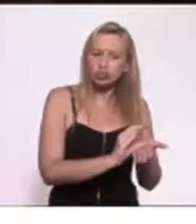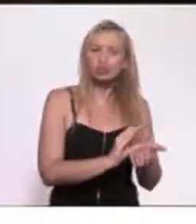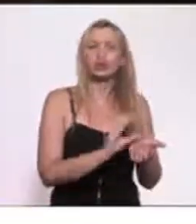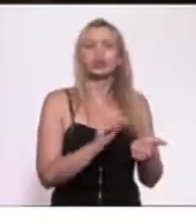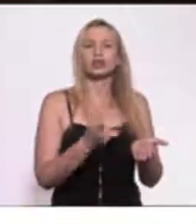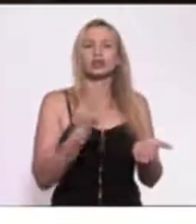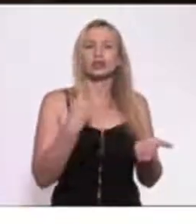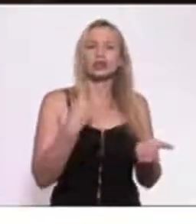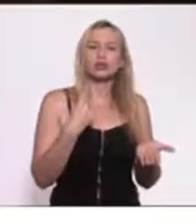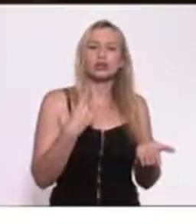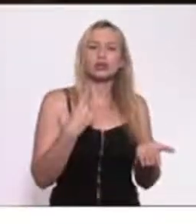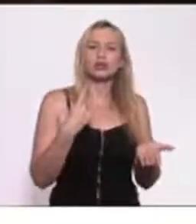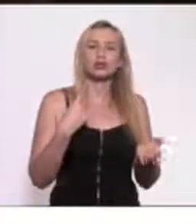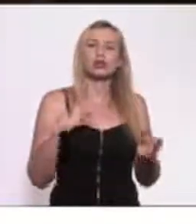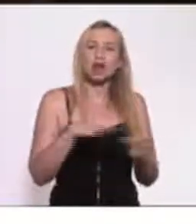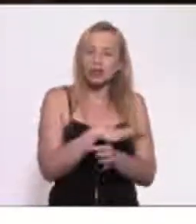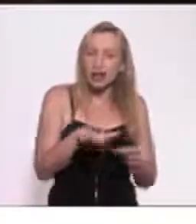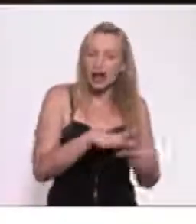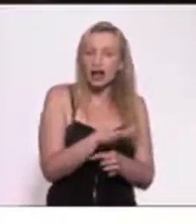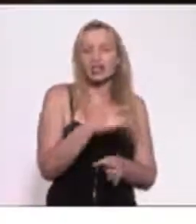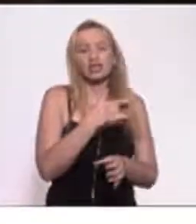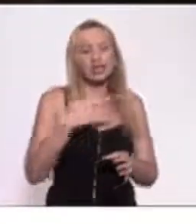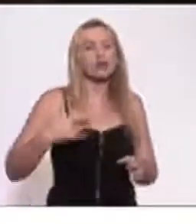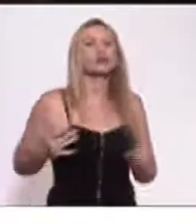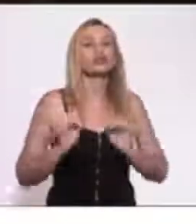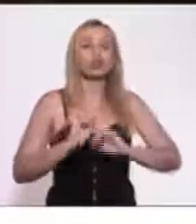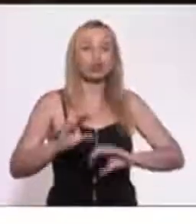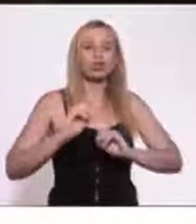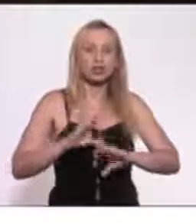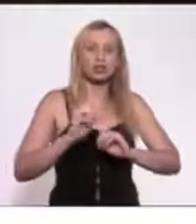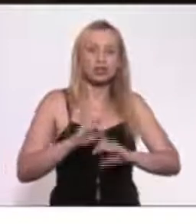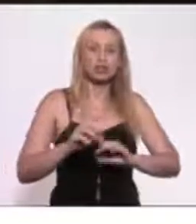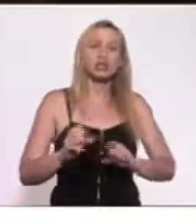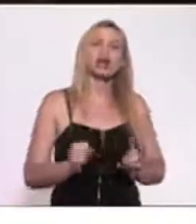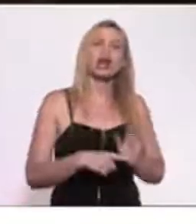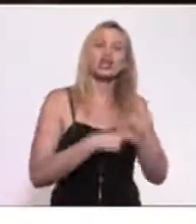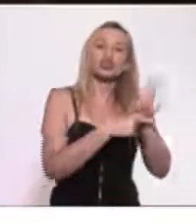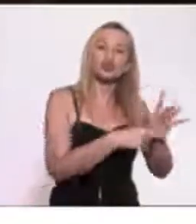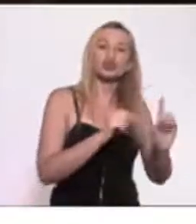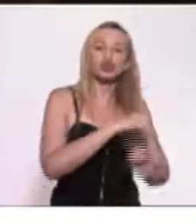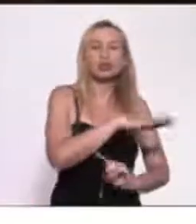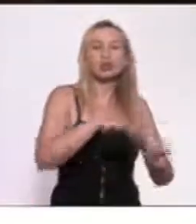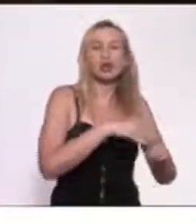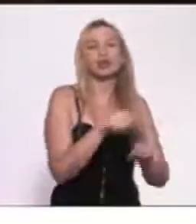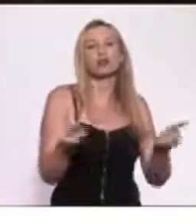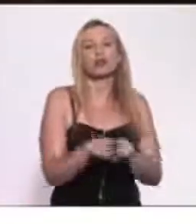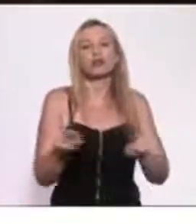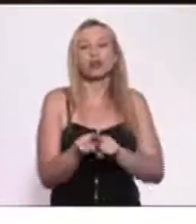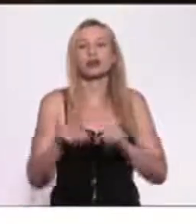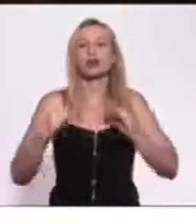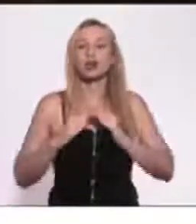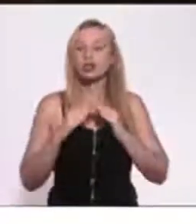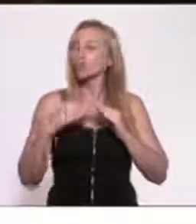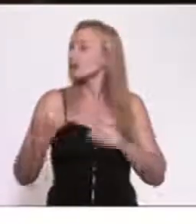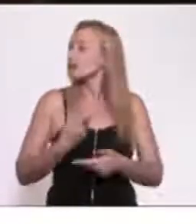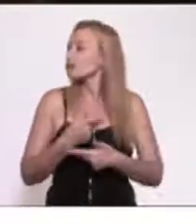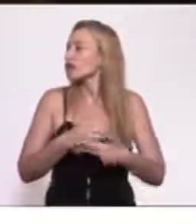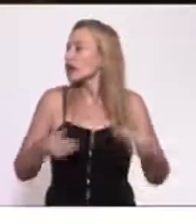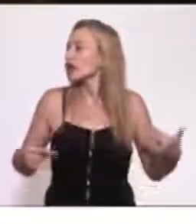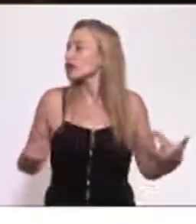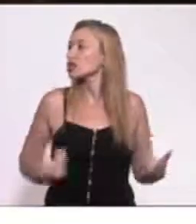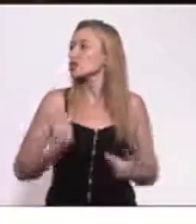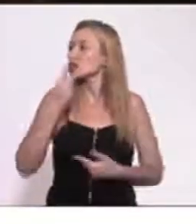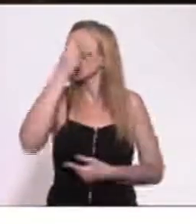ações essenciais na área de saúde, educação, assistência social e moradia, como estão presentes muitas pessoas